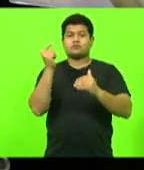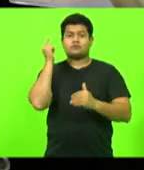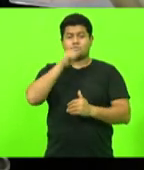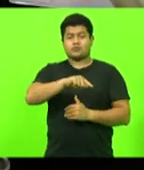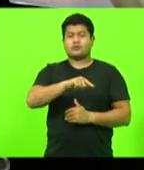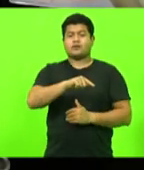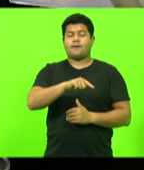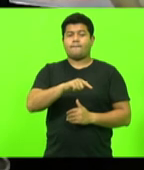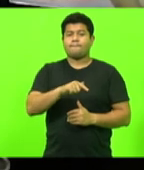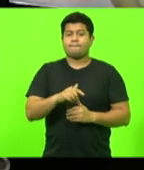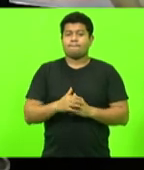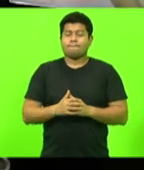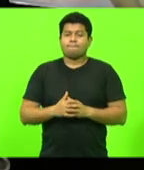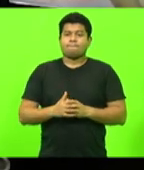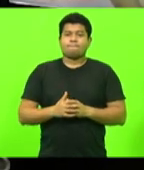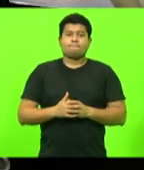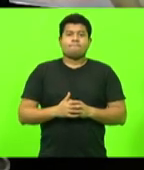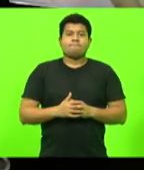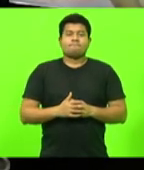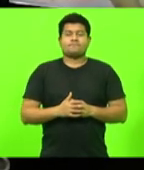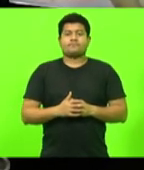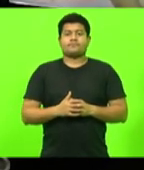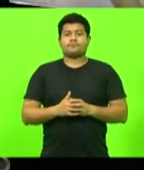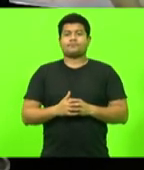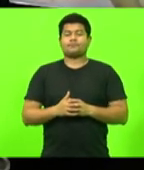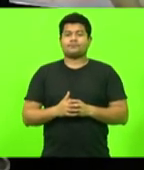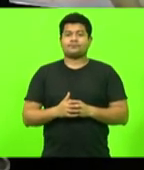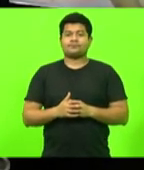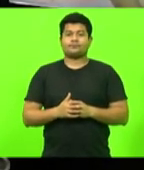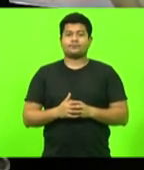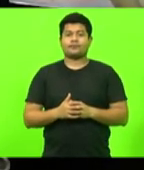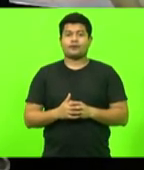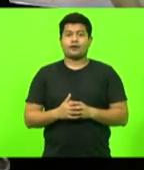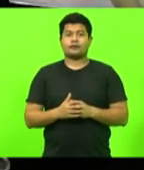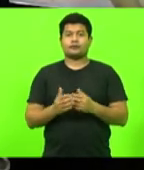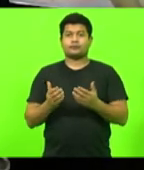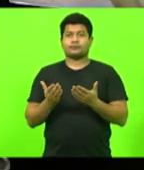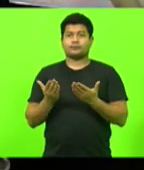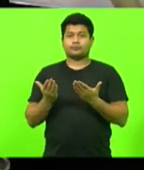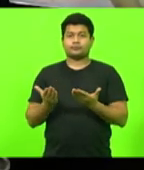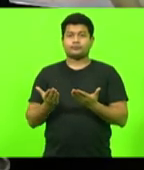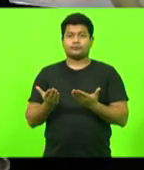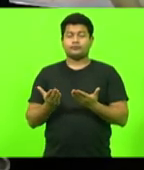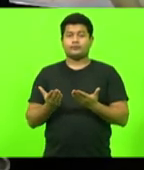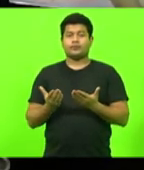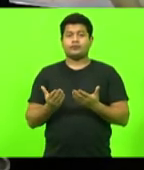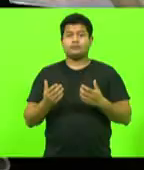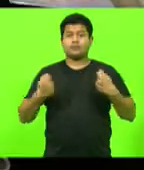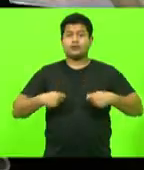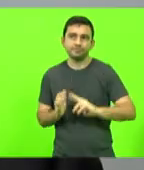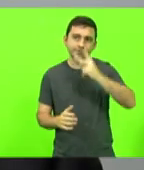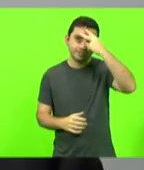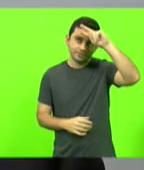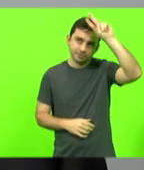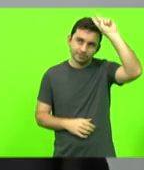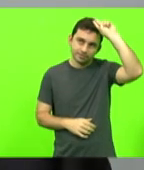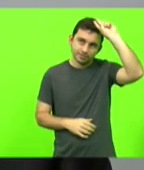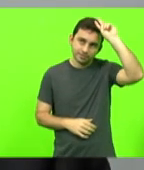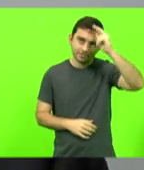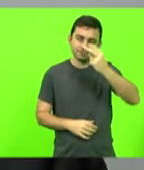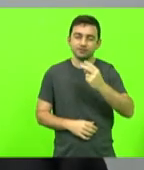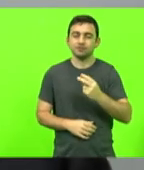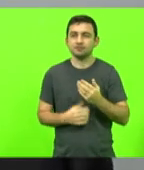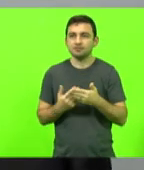promoções decorrentes de capacitações. O relator encerrou expondo alguns encaminhamentos que serão enviados ao governo. Dentre os